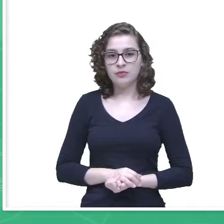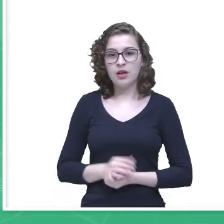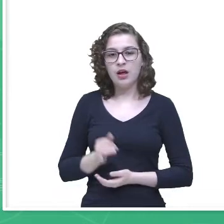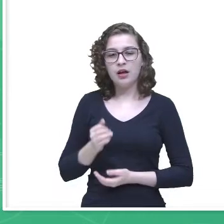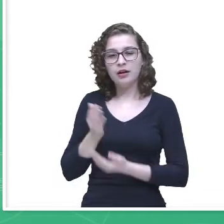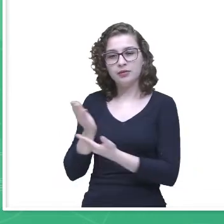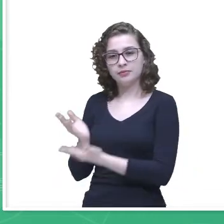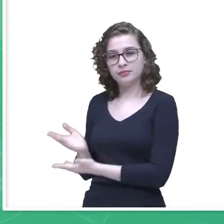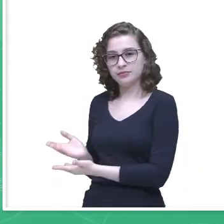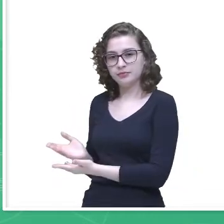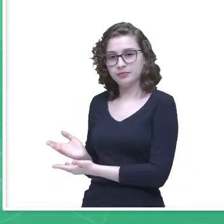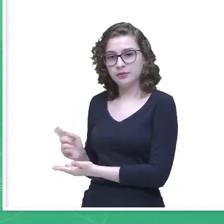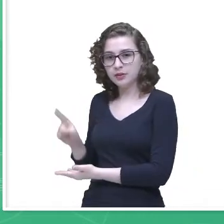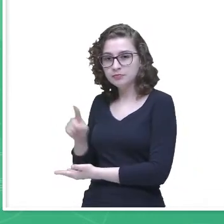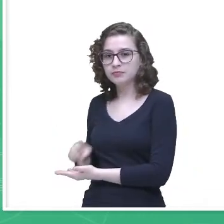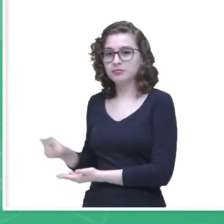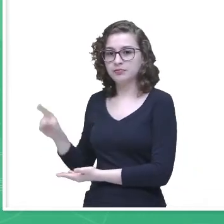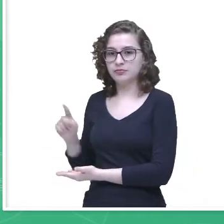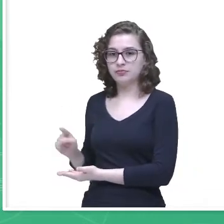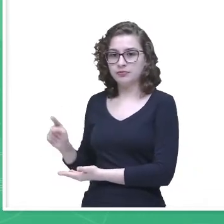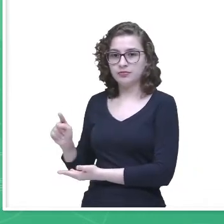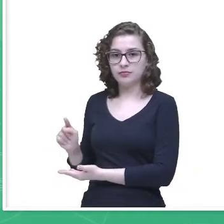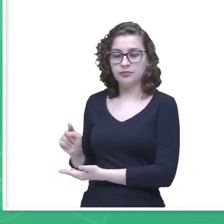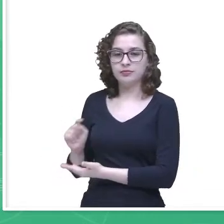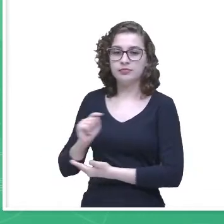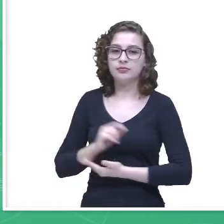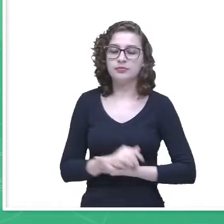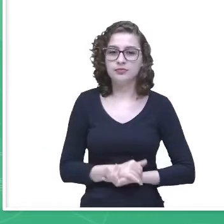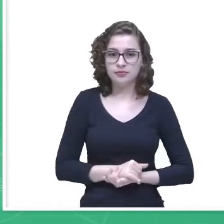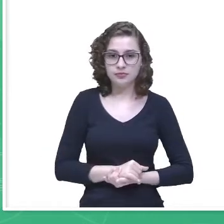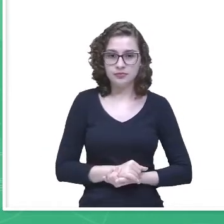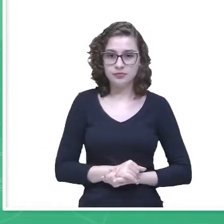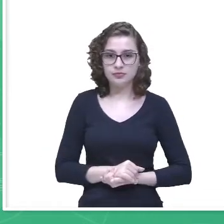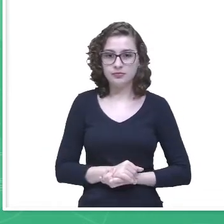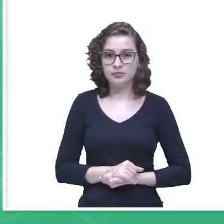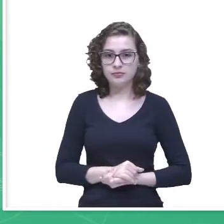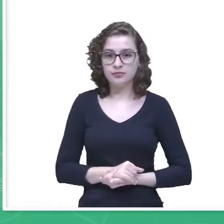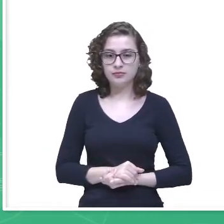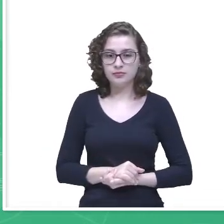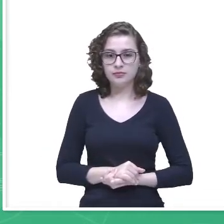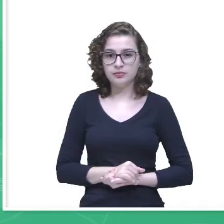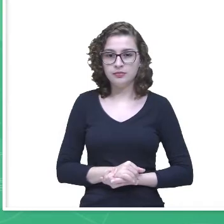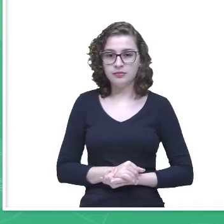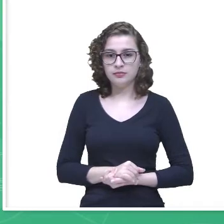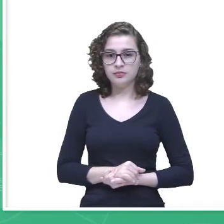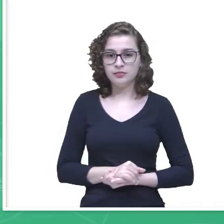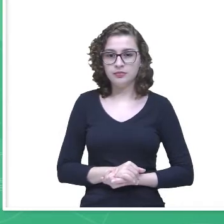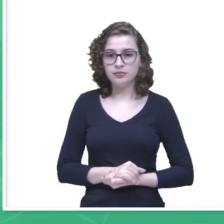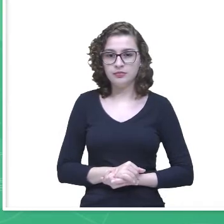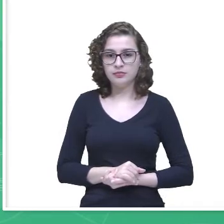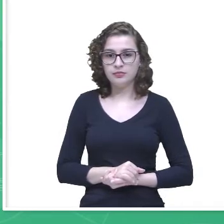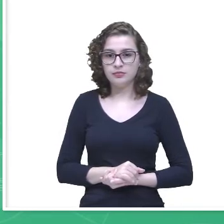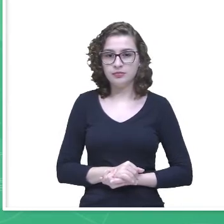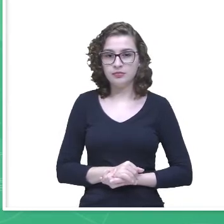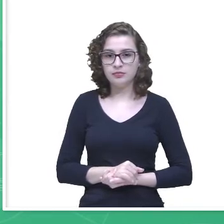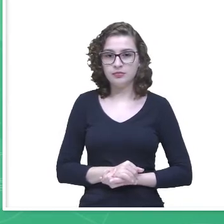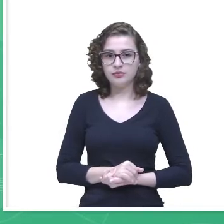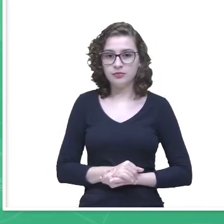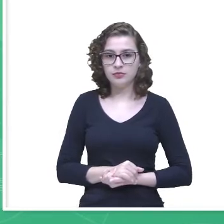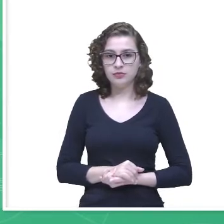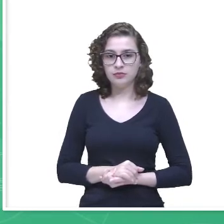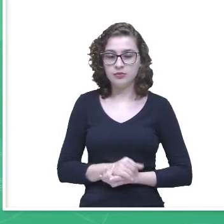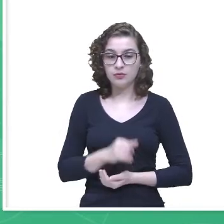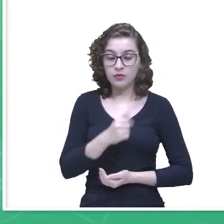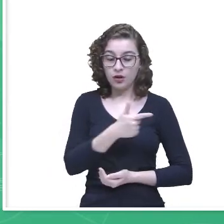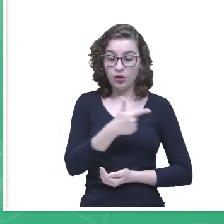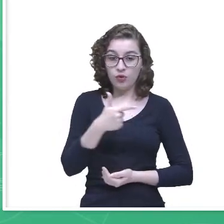no finalzinho, bem aqui no finalzinho. Gente, nós vamos ter 22 pares aqui, cromossomos,